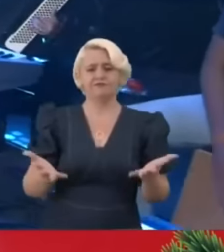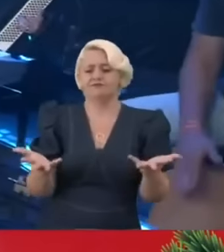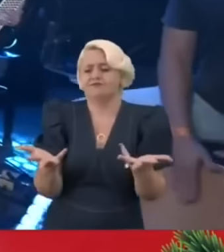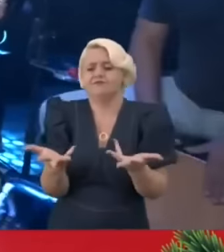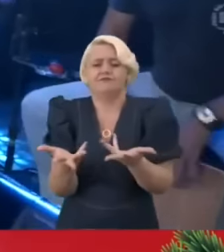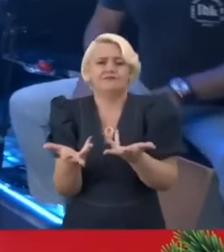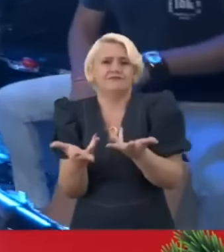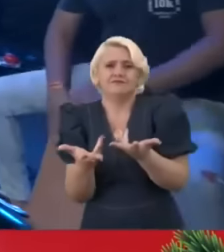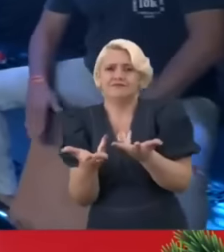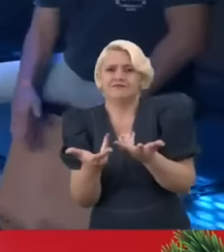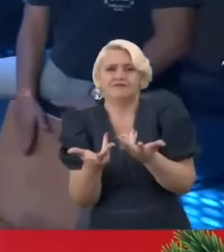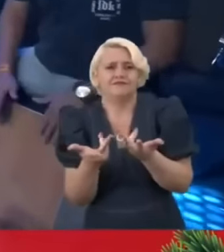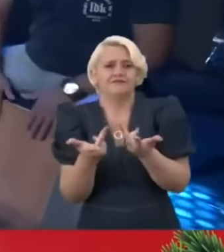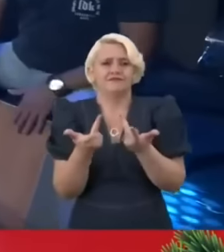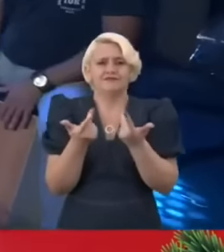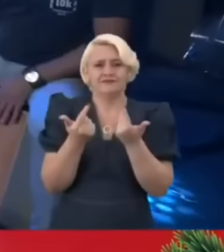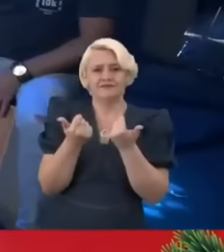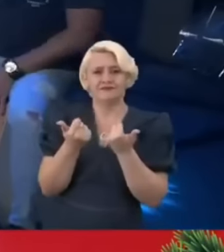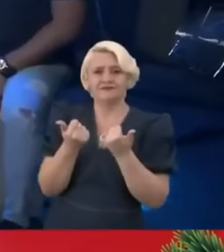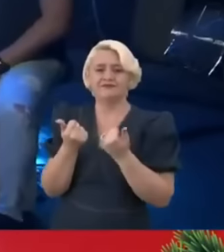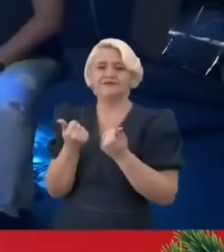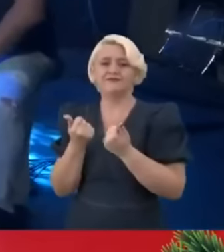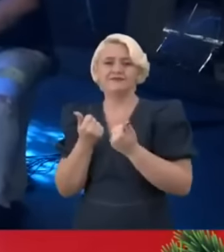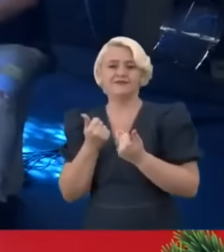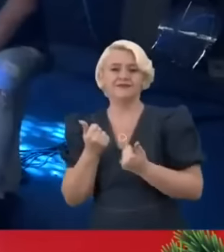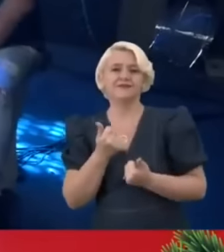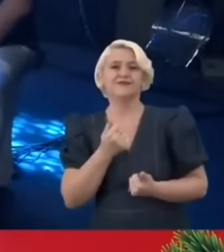Pelas mãos do destino, a mim tu